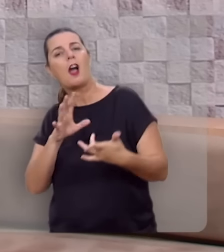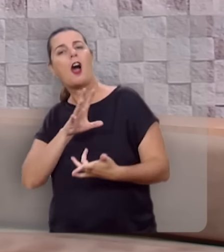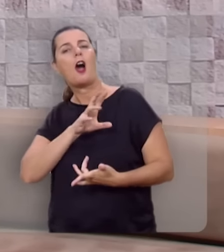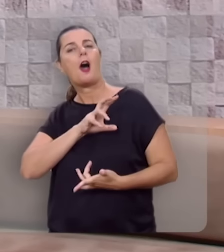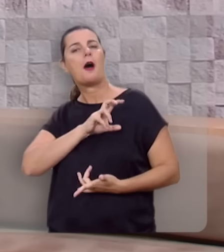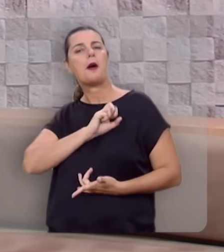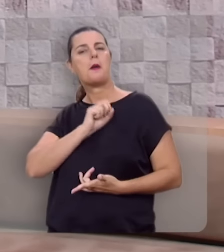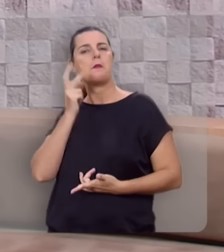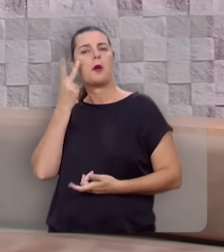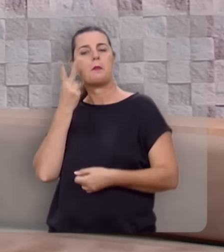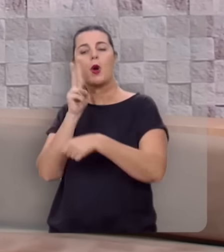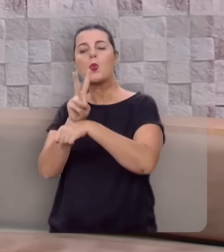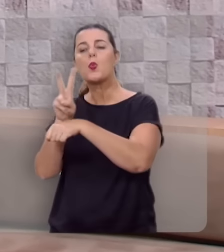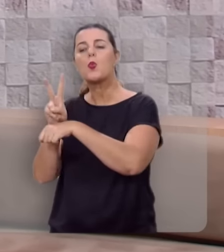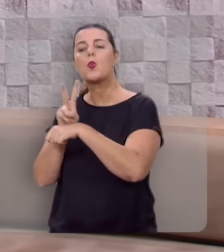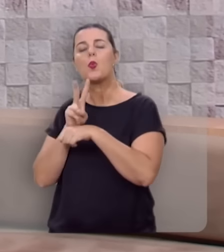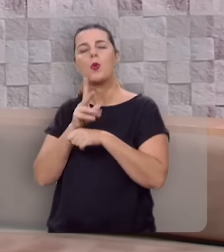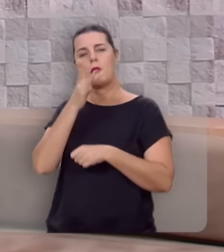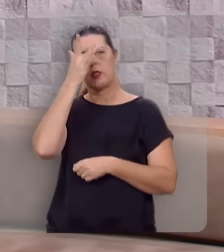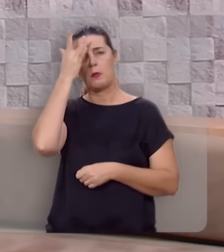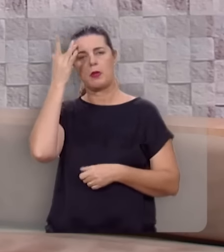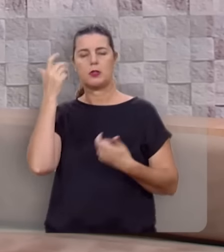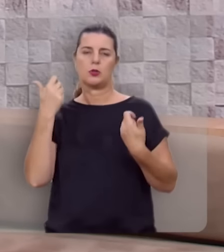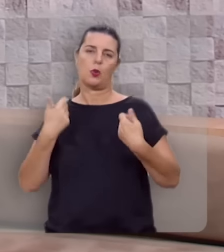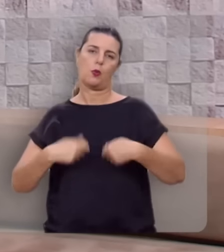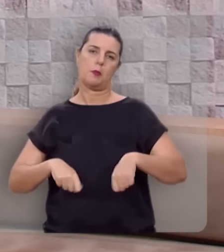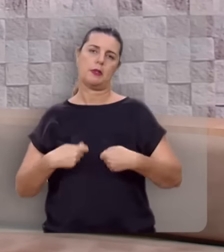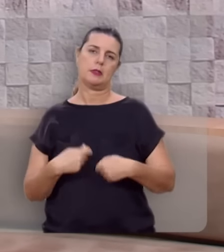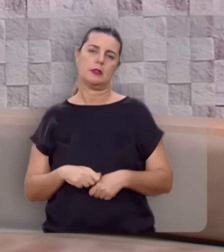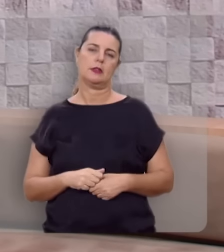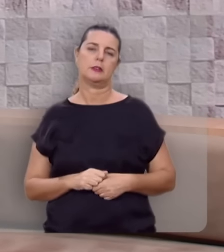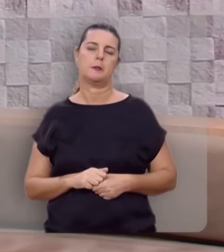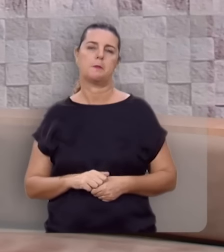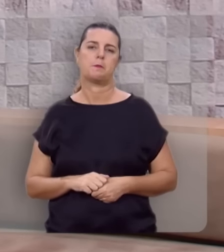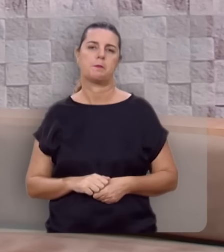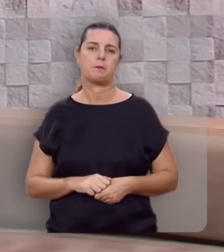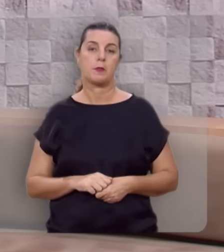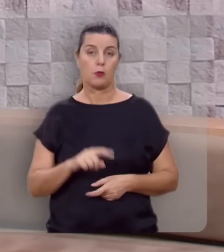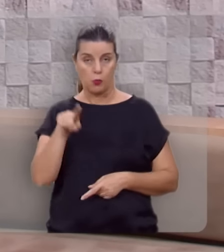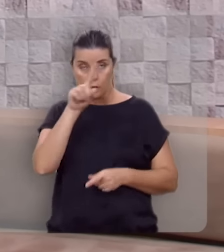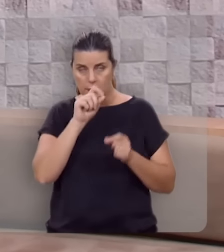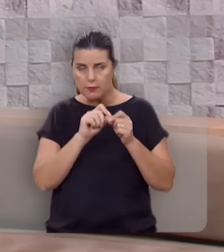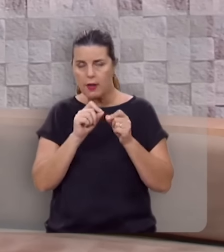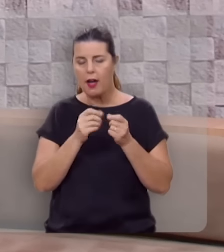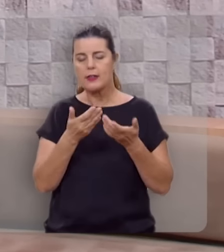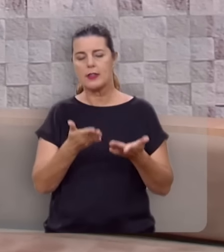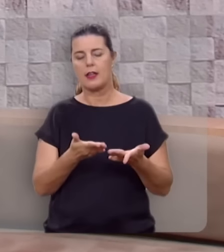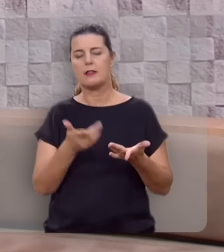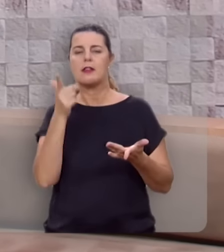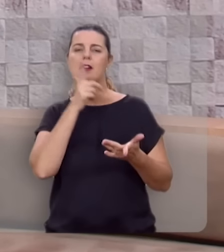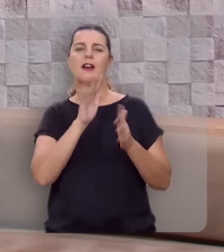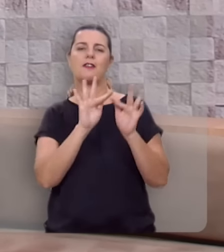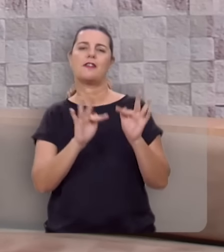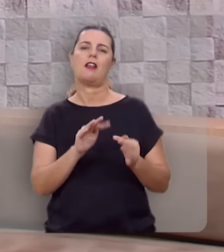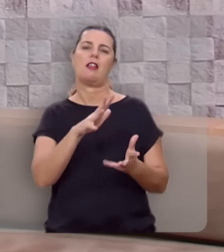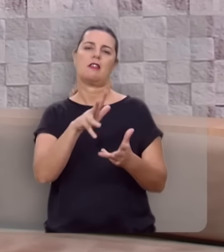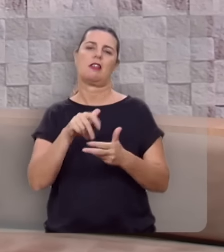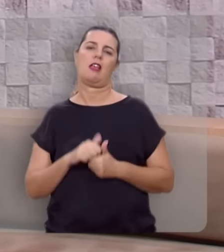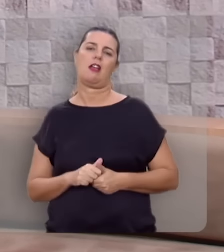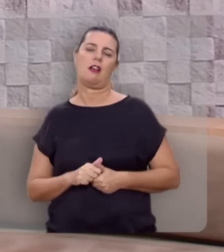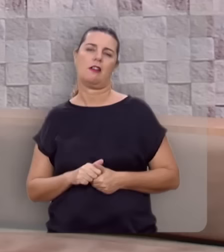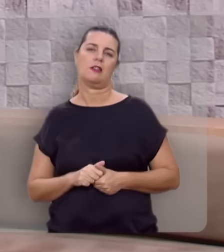com amor, para acudir ao necessitado. Você fazendo isso, você é feliz na